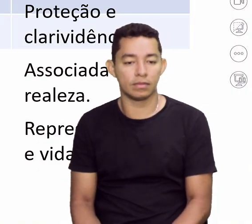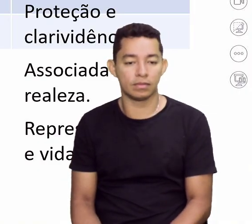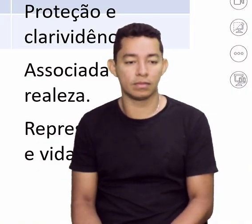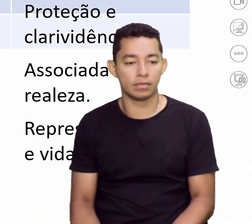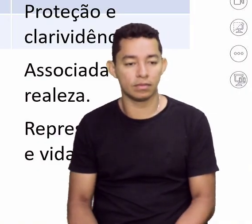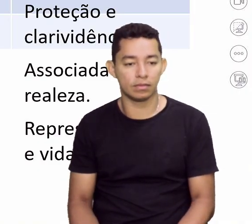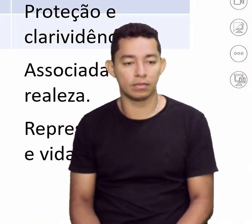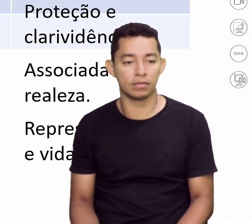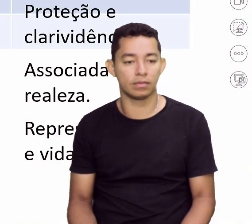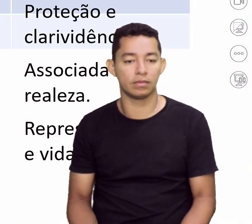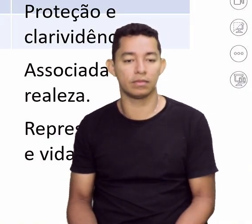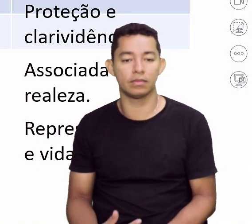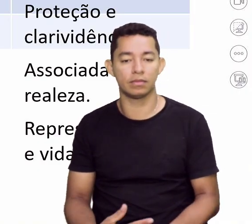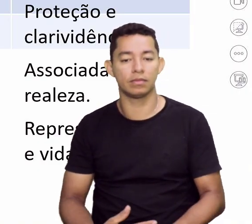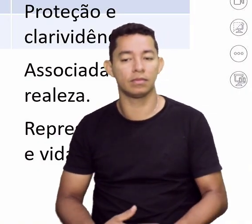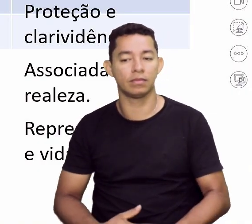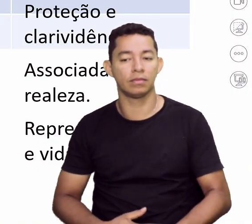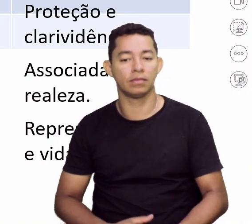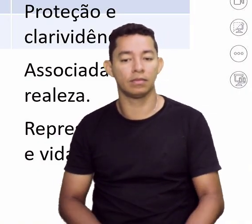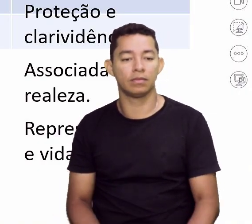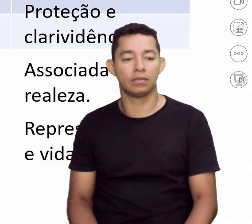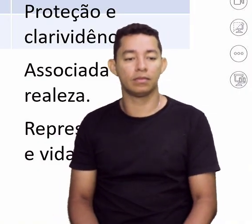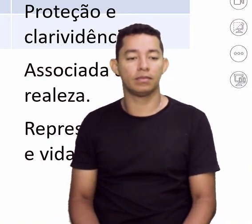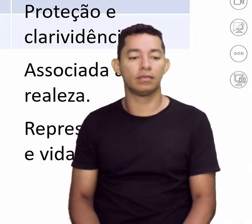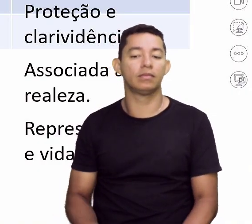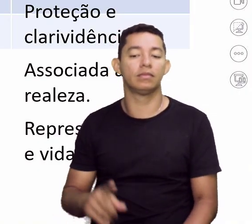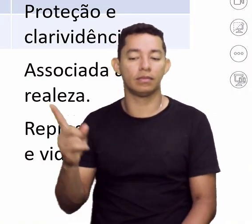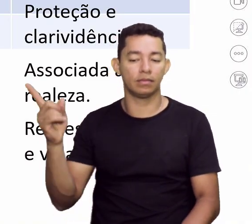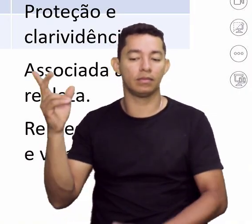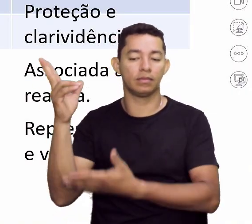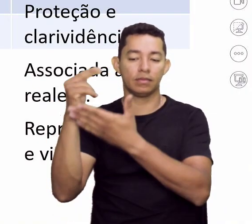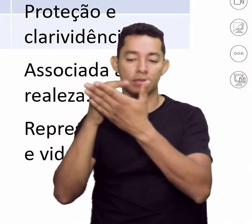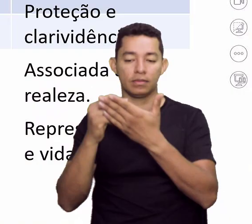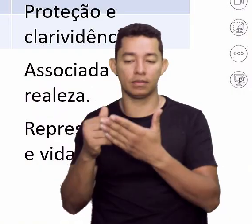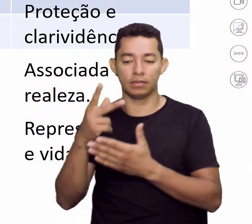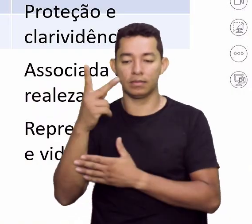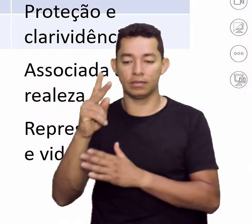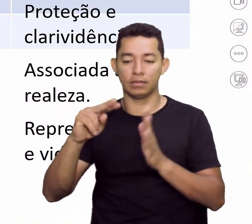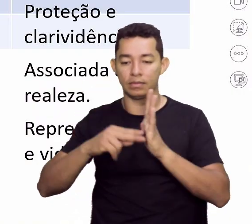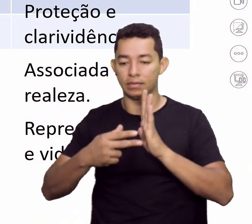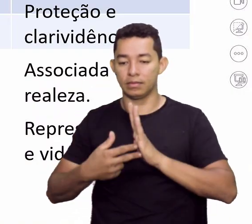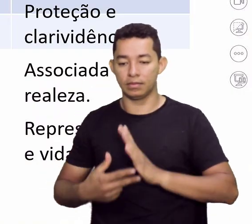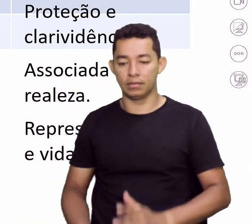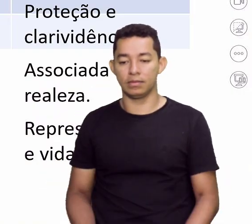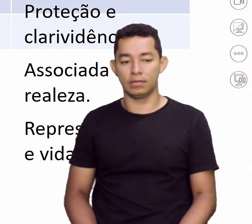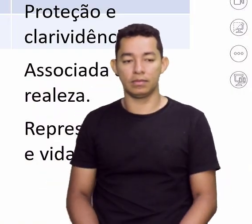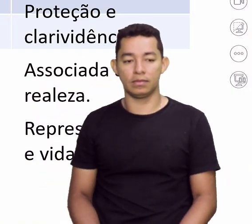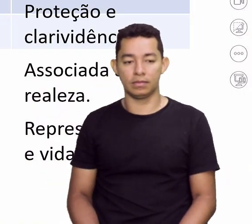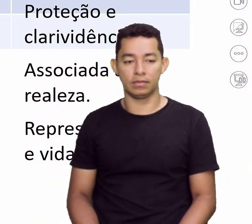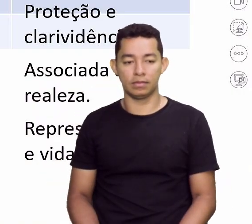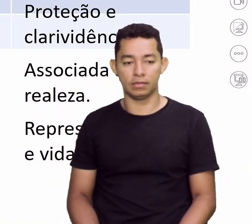com desenhos, né, e seu significado, tá? Você vai voltar nele várias vezes.